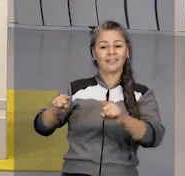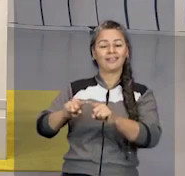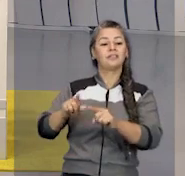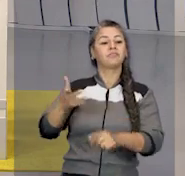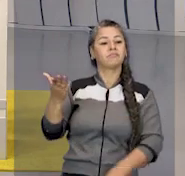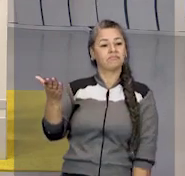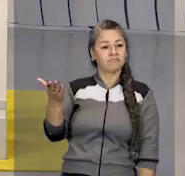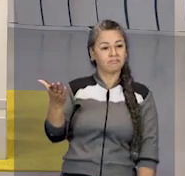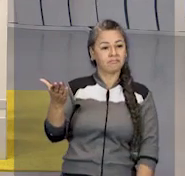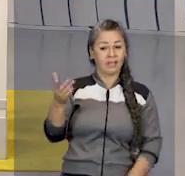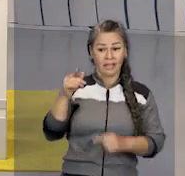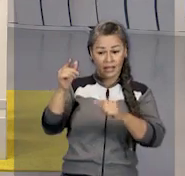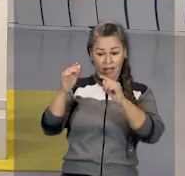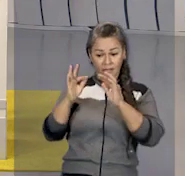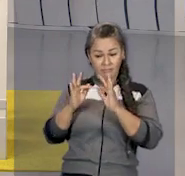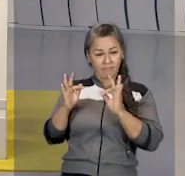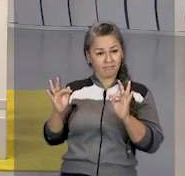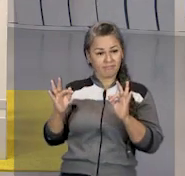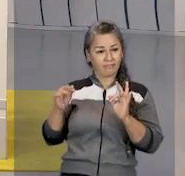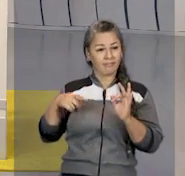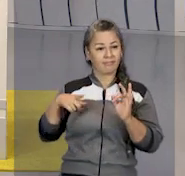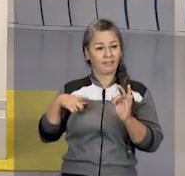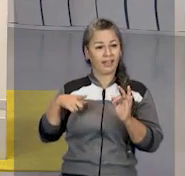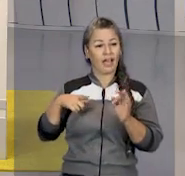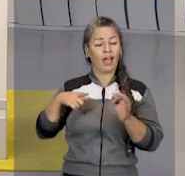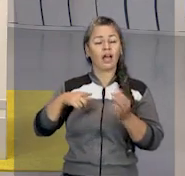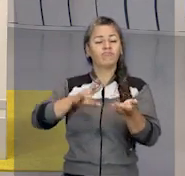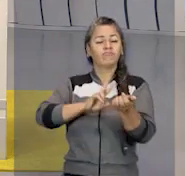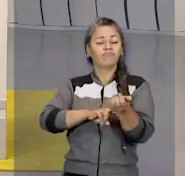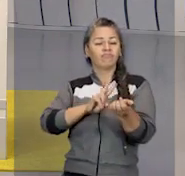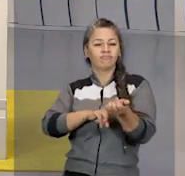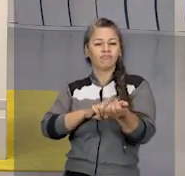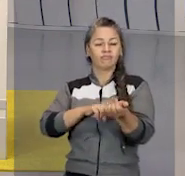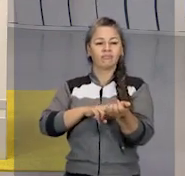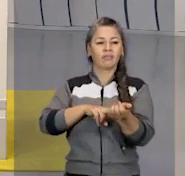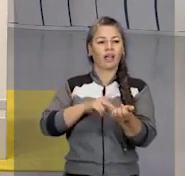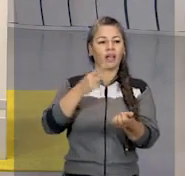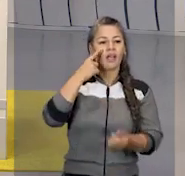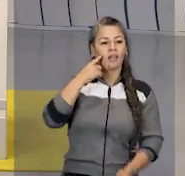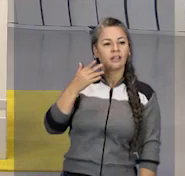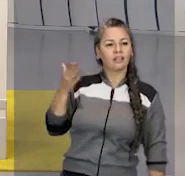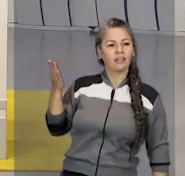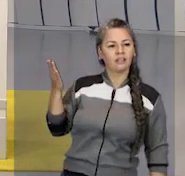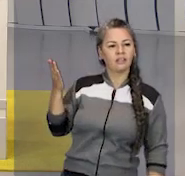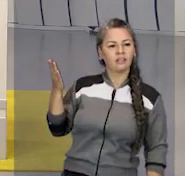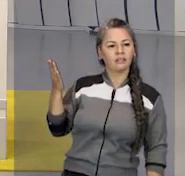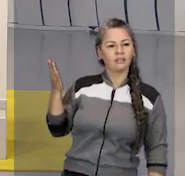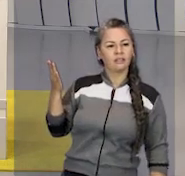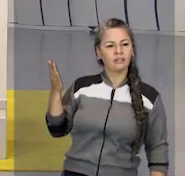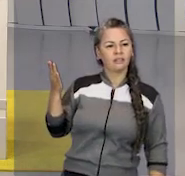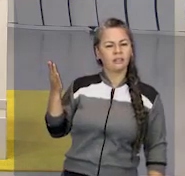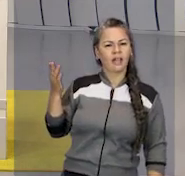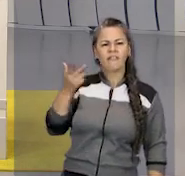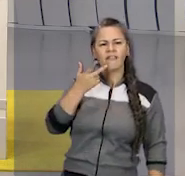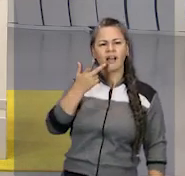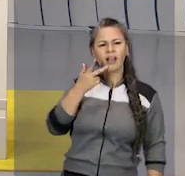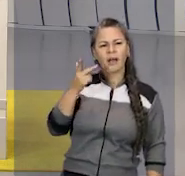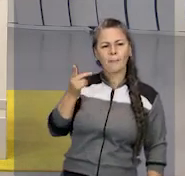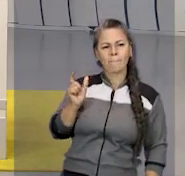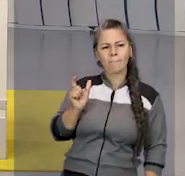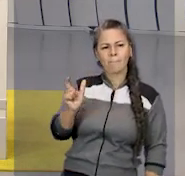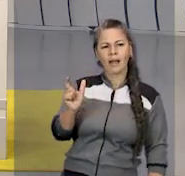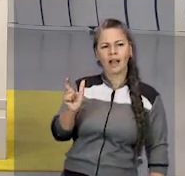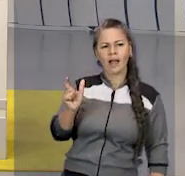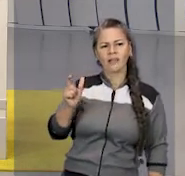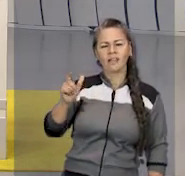telona. E depois lá, no ritmo atina e lá vai corona. E aí vocês vão falar assim, corona? Mas,